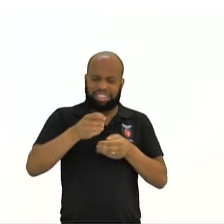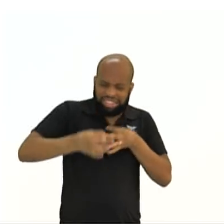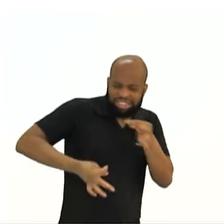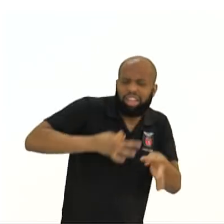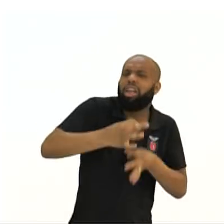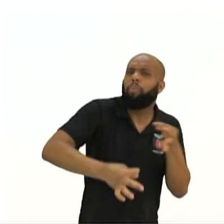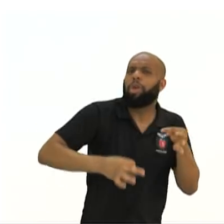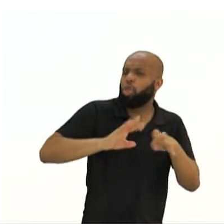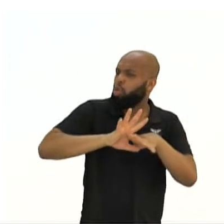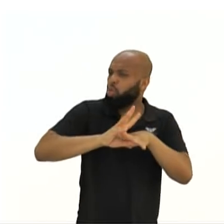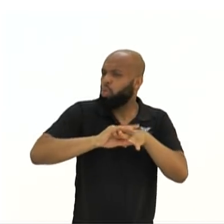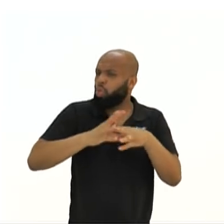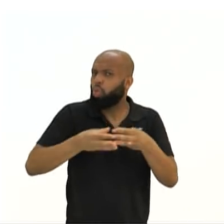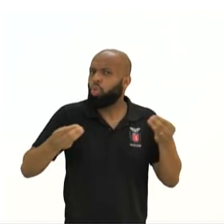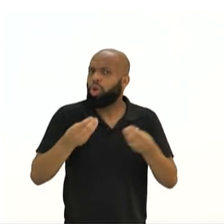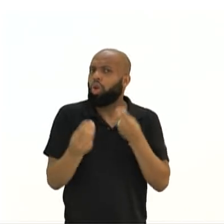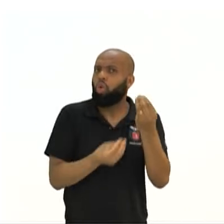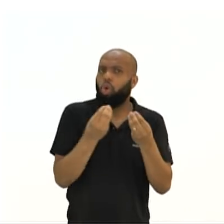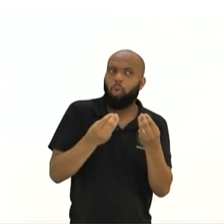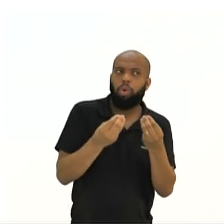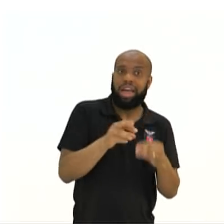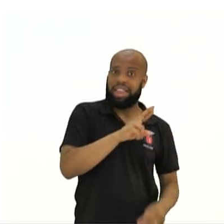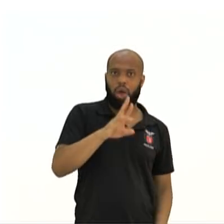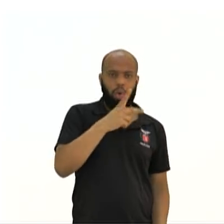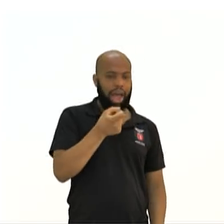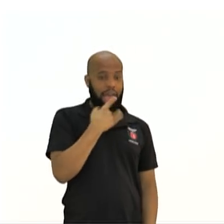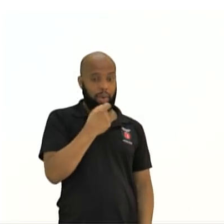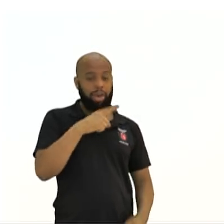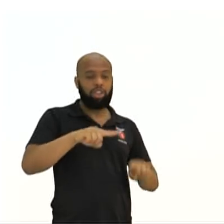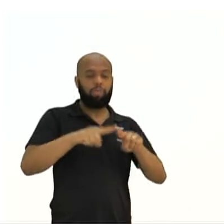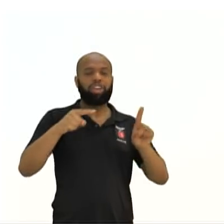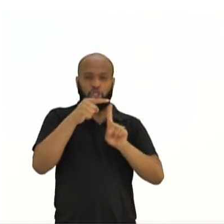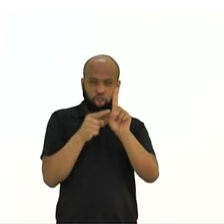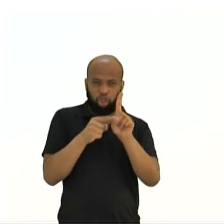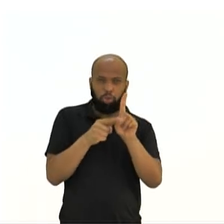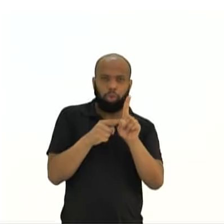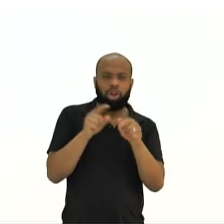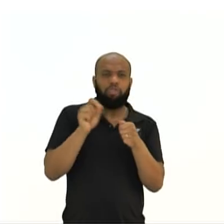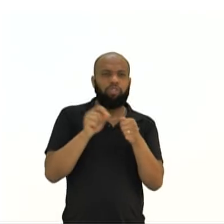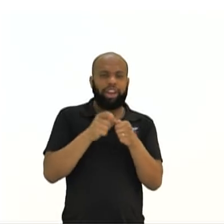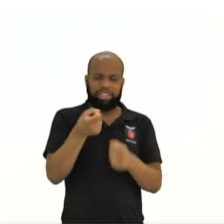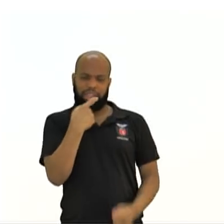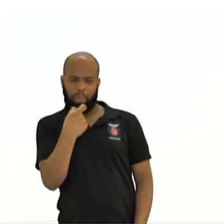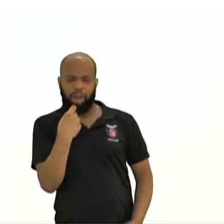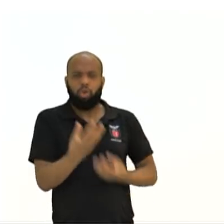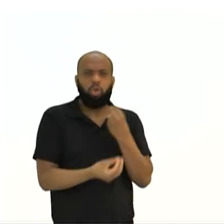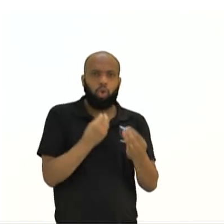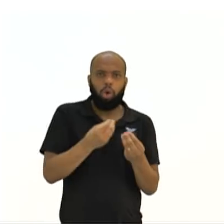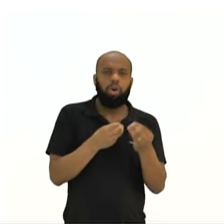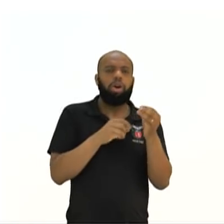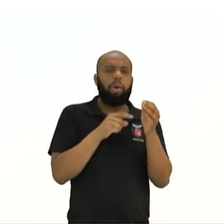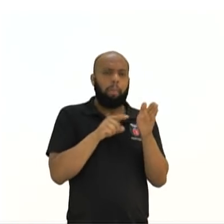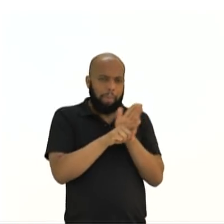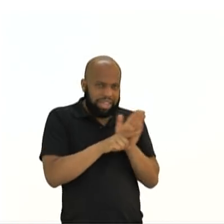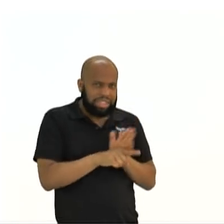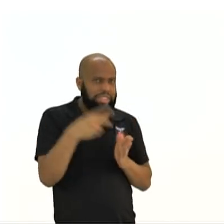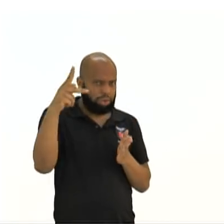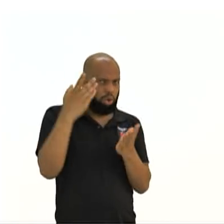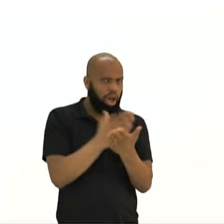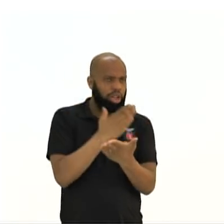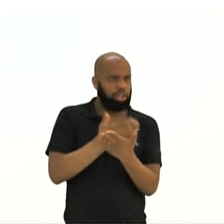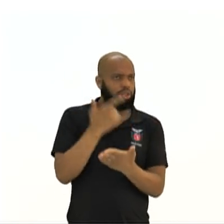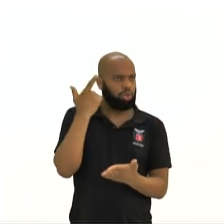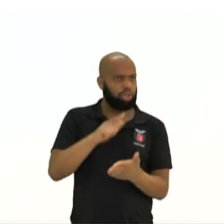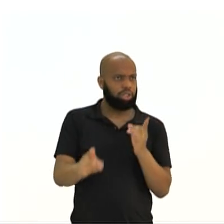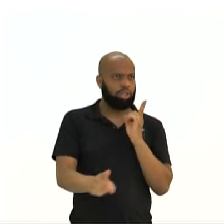tratamento dessas doenças? Não é o nome do medicamento, mas é o tipo de medicamento. Então, busca lá no seu material que você vai